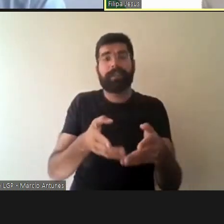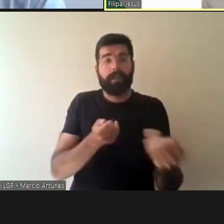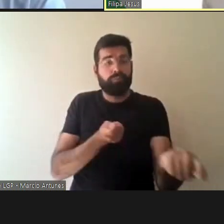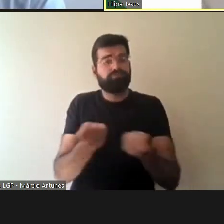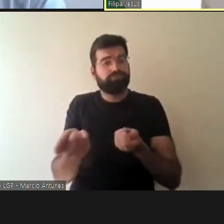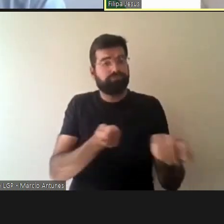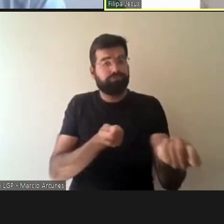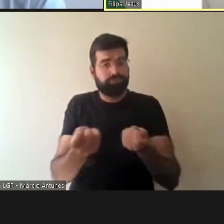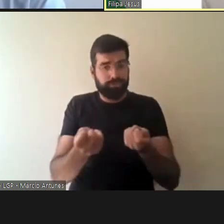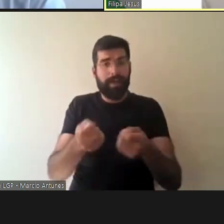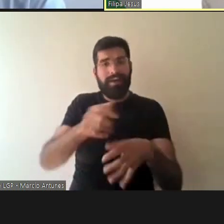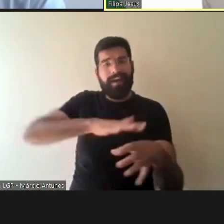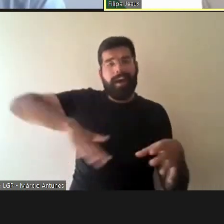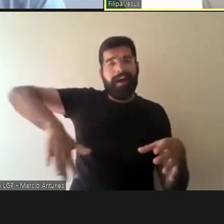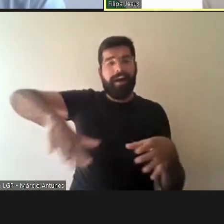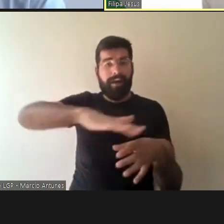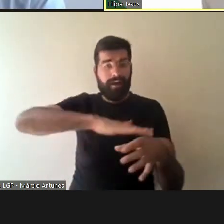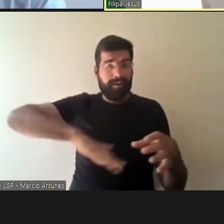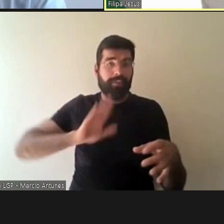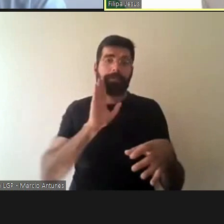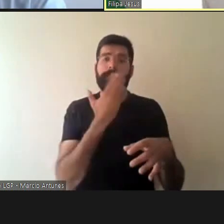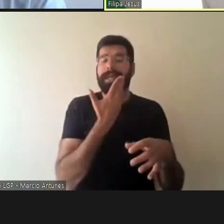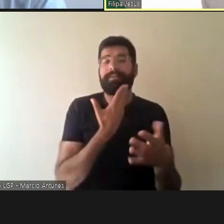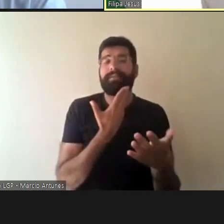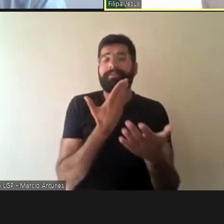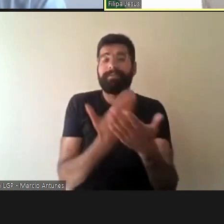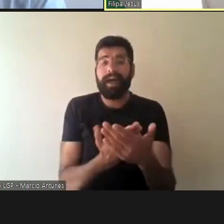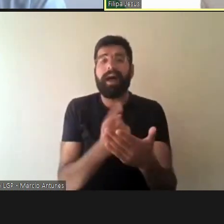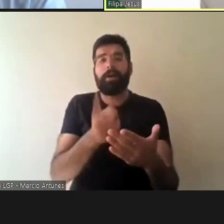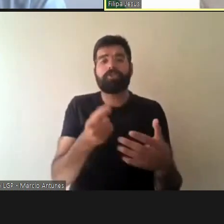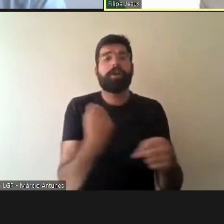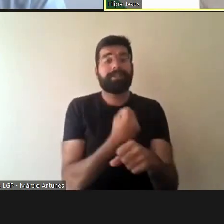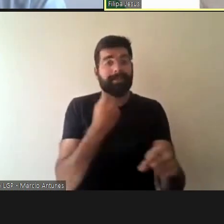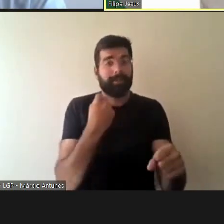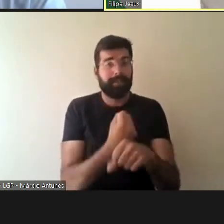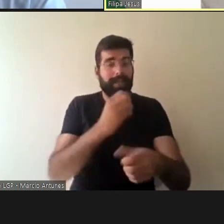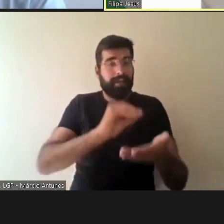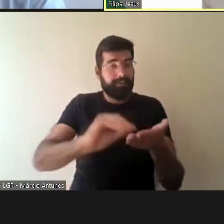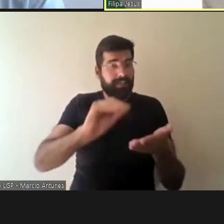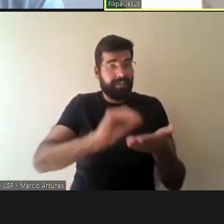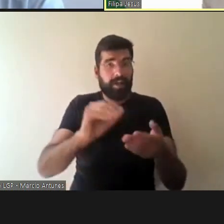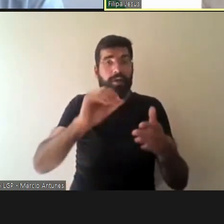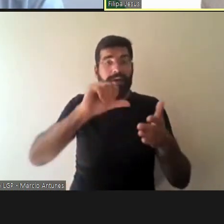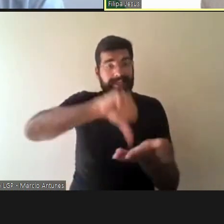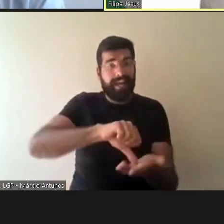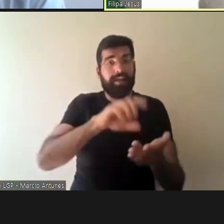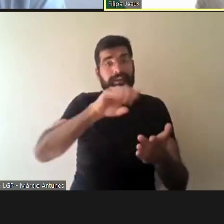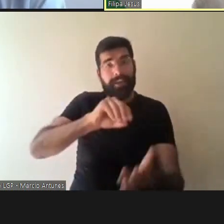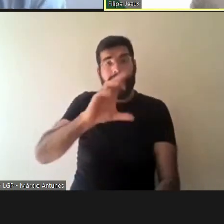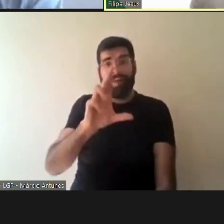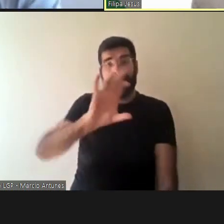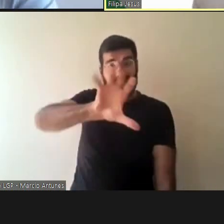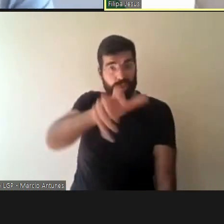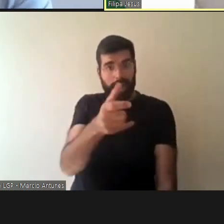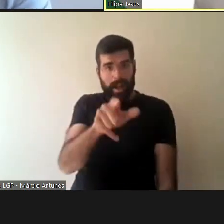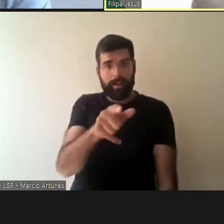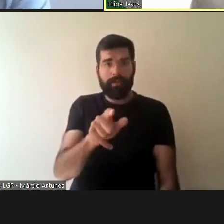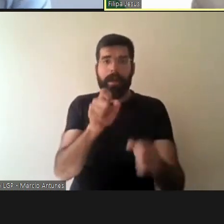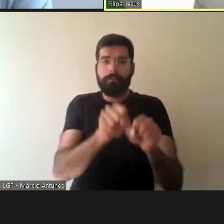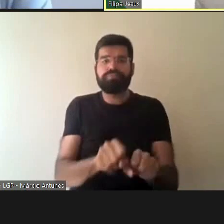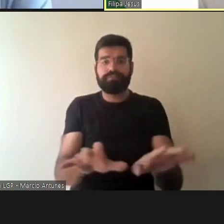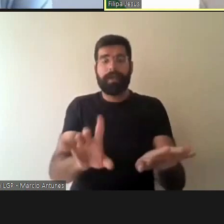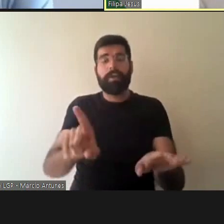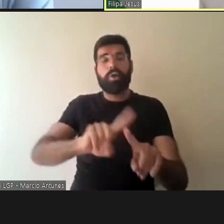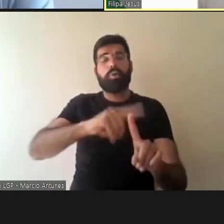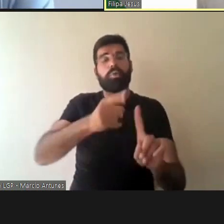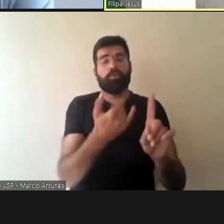por área governativa, que pudessem depois fazer a ligação aos serviços da Administração Central e Regional, e agora, em 2021,